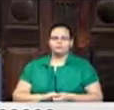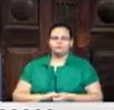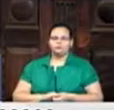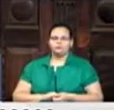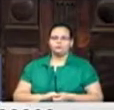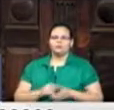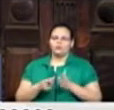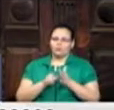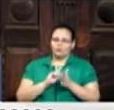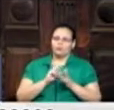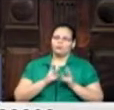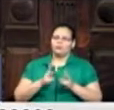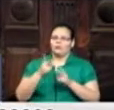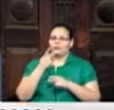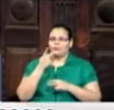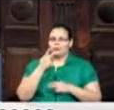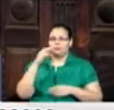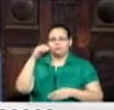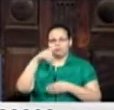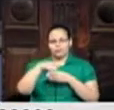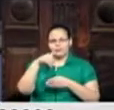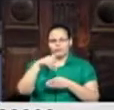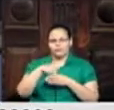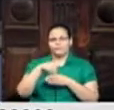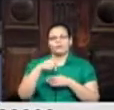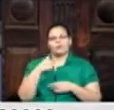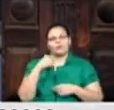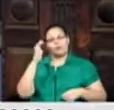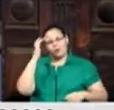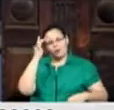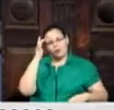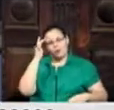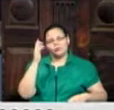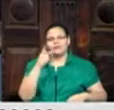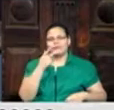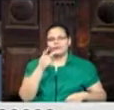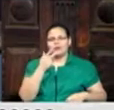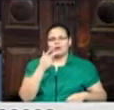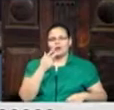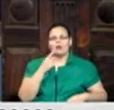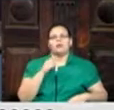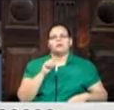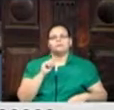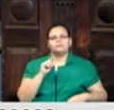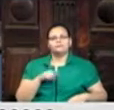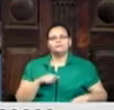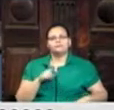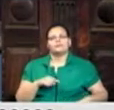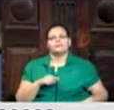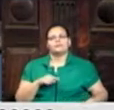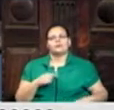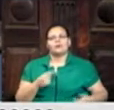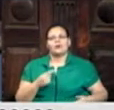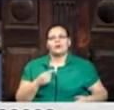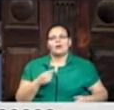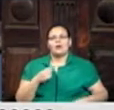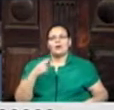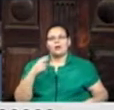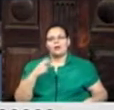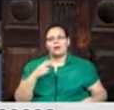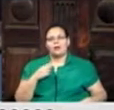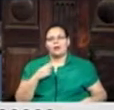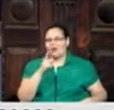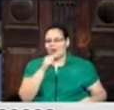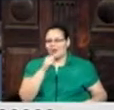Antes de continuar falando de eleições, eu acho que a gente tem que falar de água e leite, né? E o que tem a ver água com leite? Tem tudo a